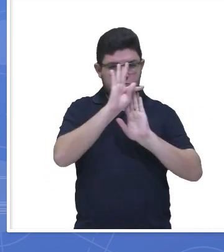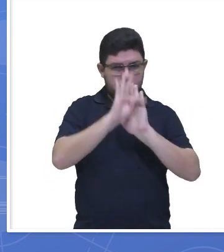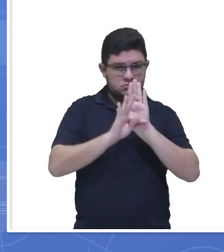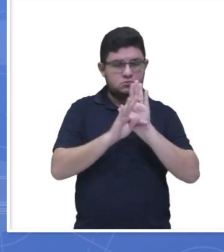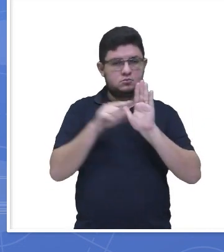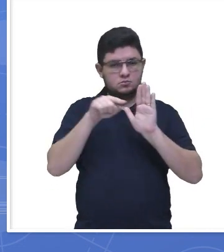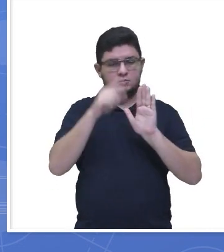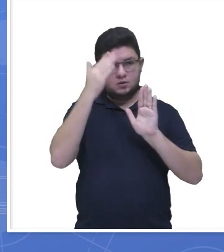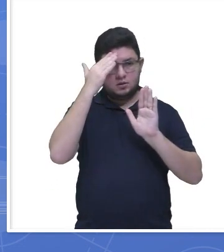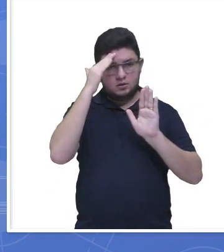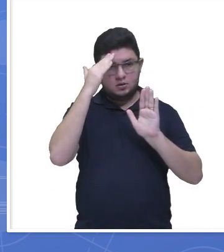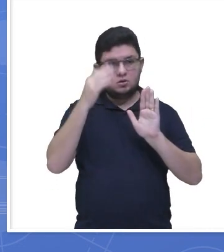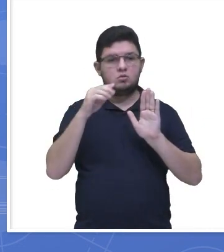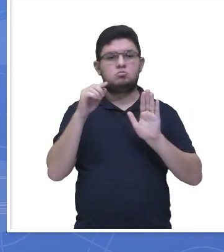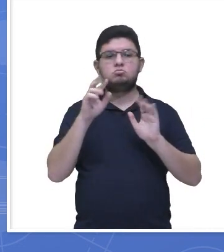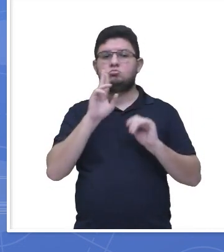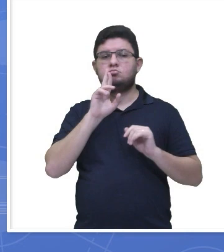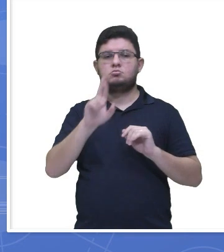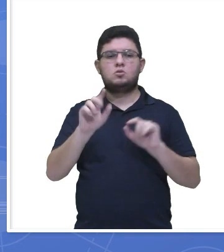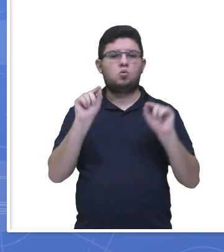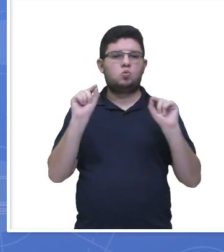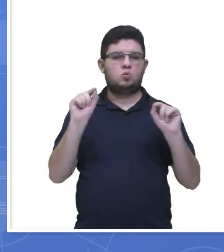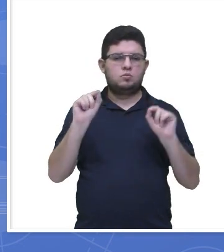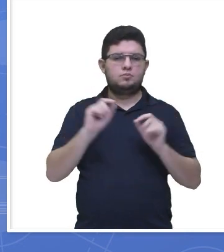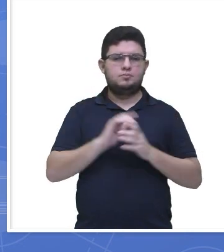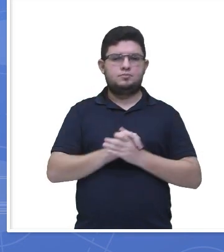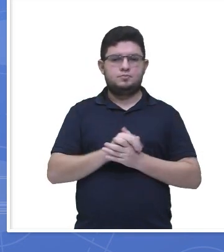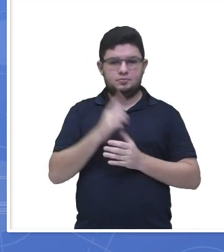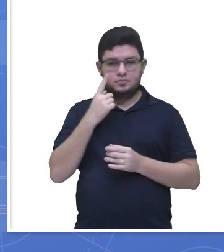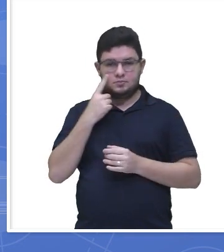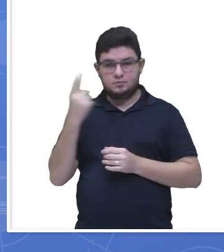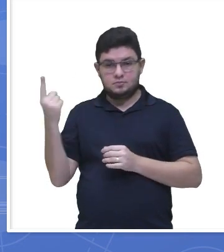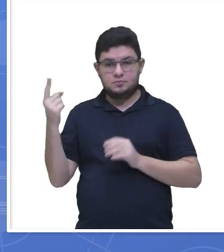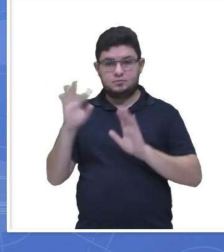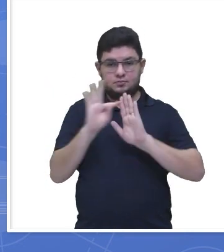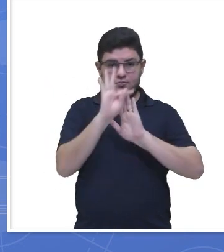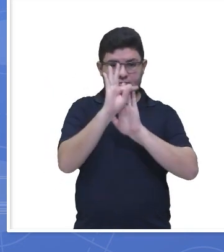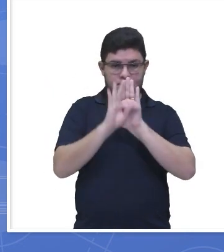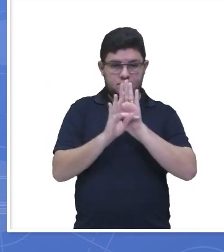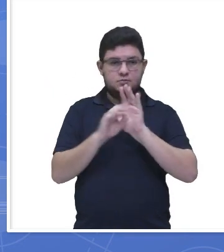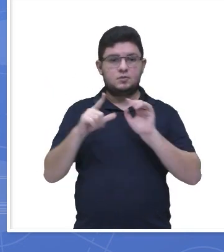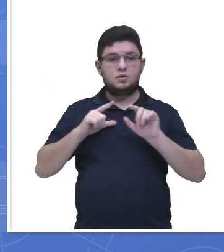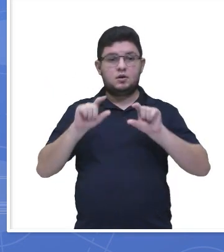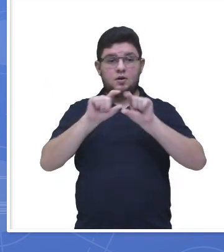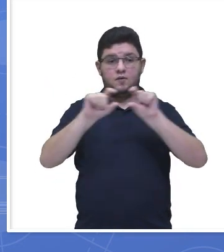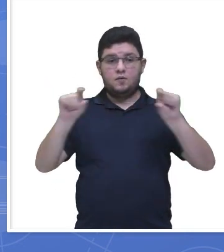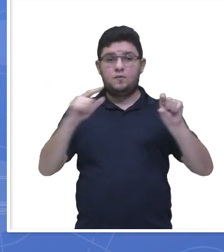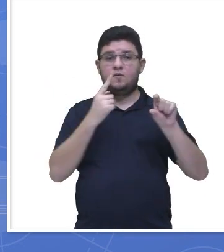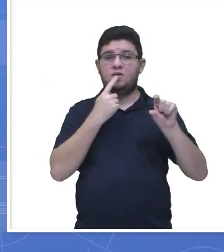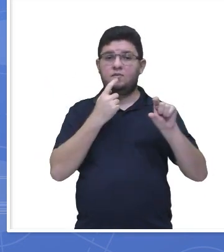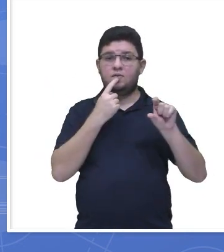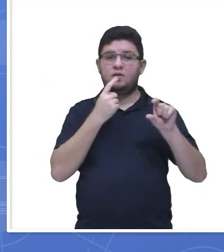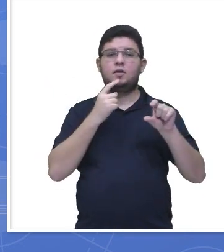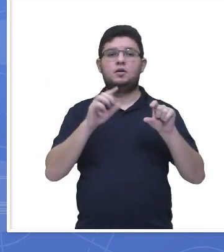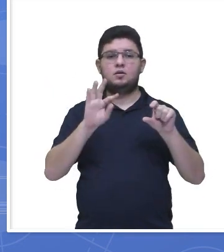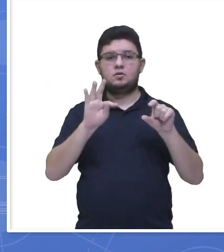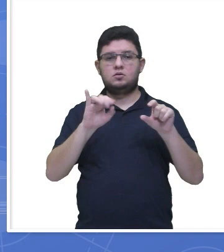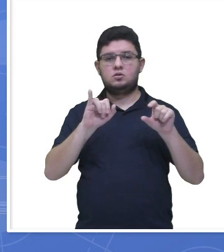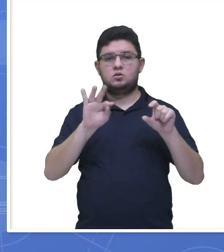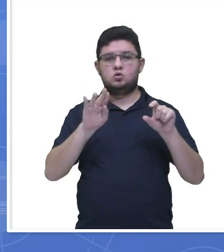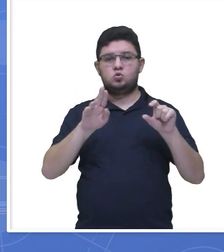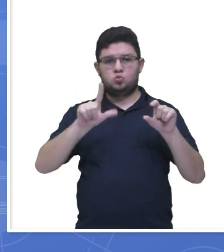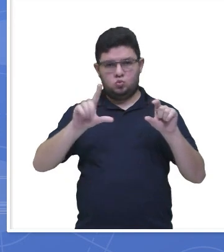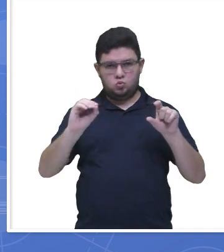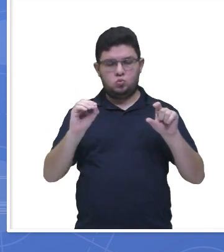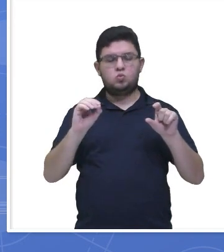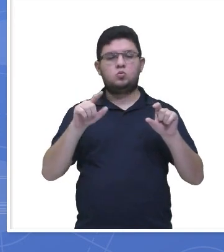é de fato a resposta. Vamos lá? Olha só. What's climate change? Esse é o título, né? Compreender o título, então, também é uma estratégia de leitura,